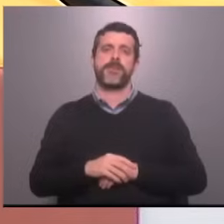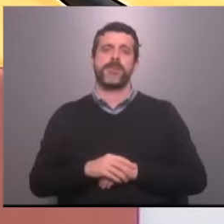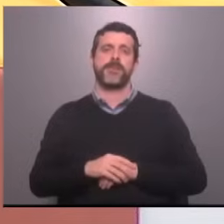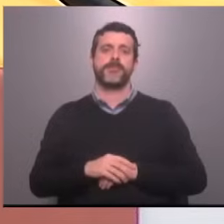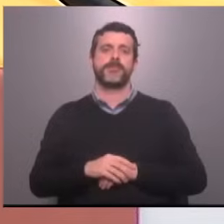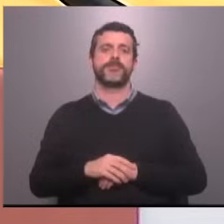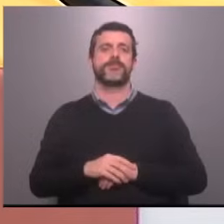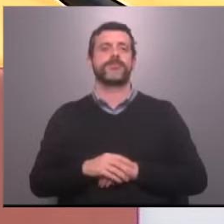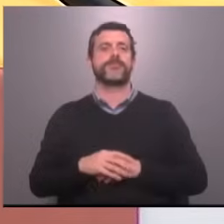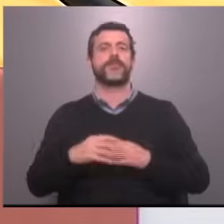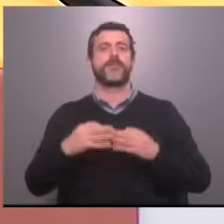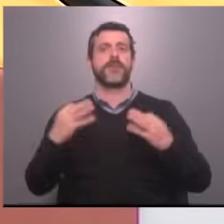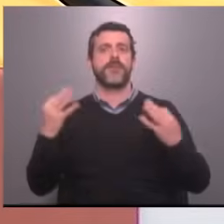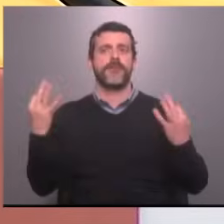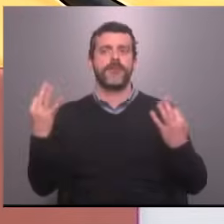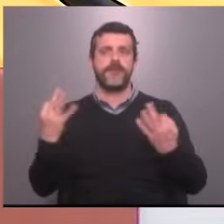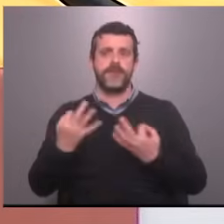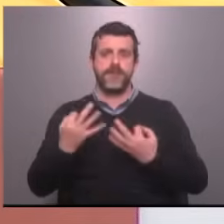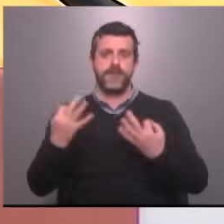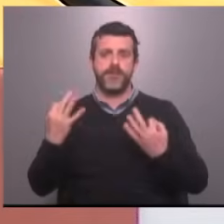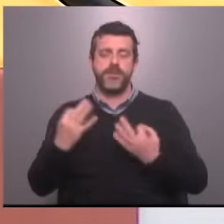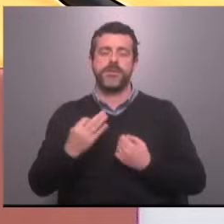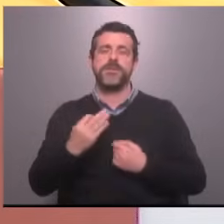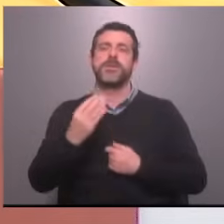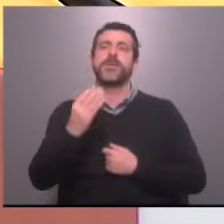vazias.